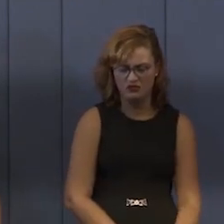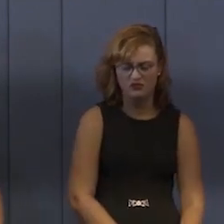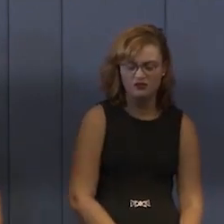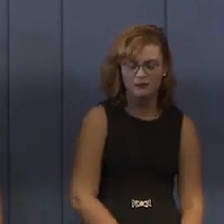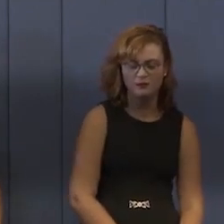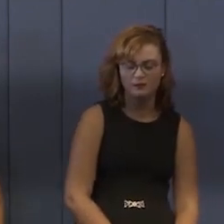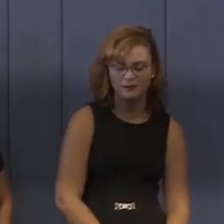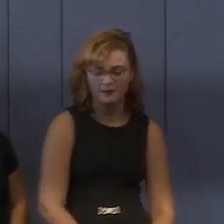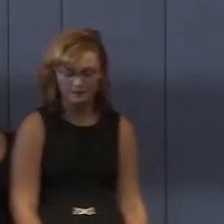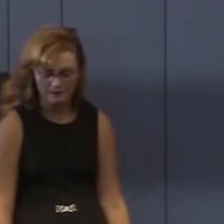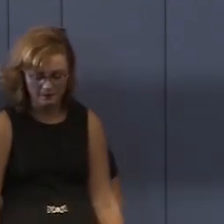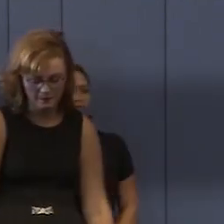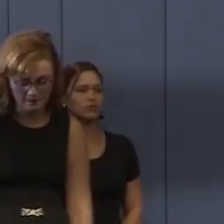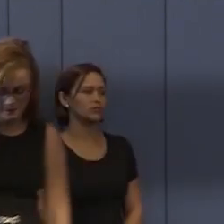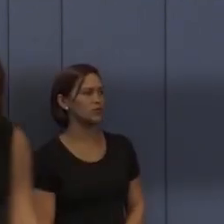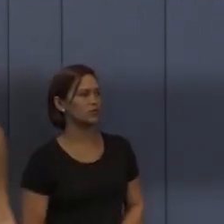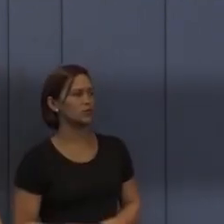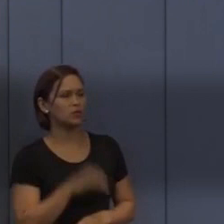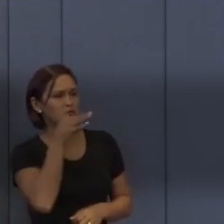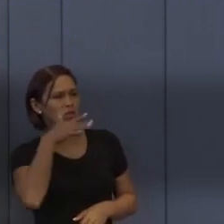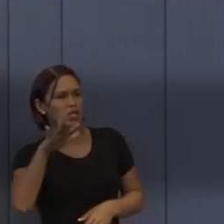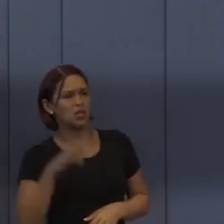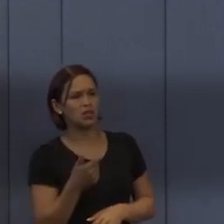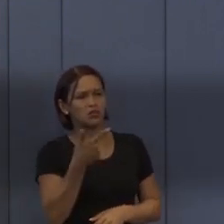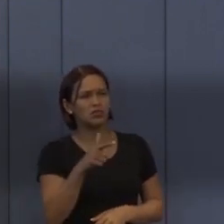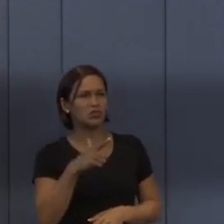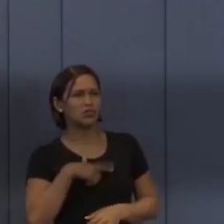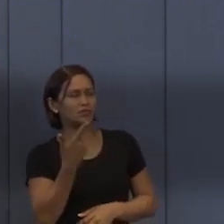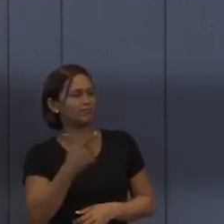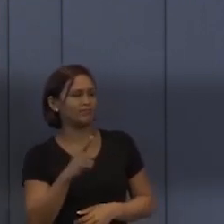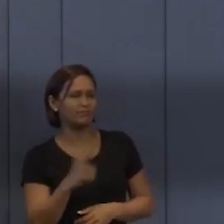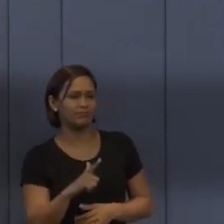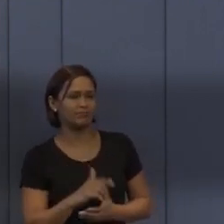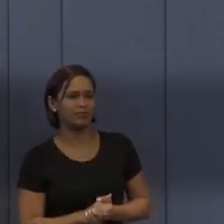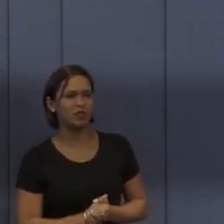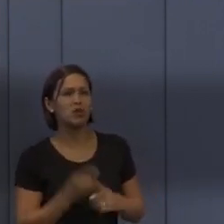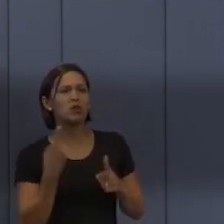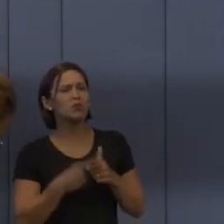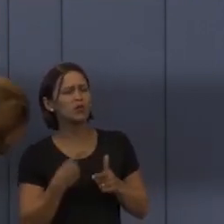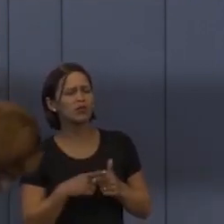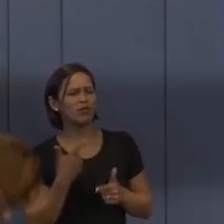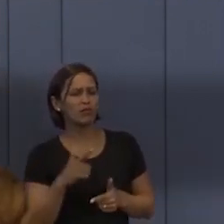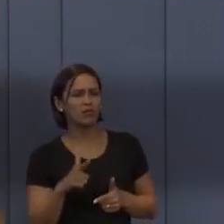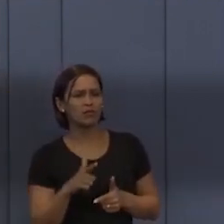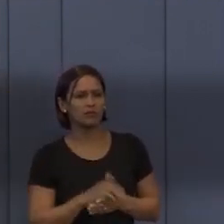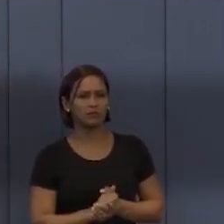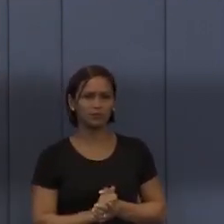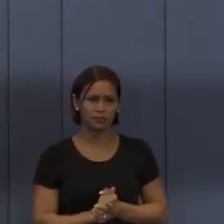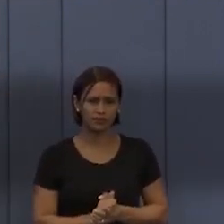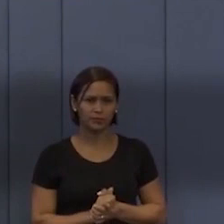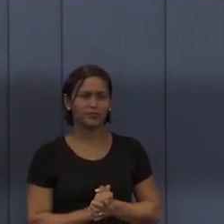Não tem criança, assim, criança, 7, 8 anos, pegando transporte público no Brasil? Não, não